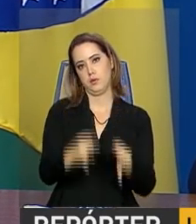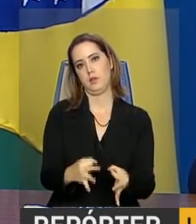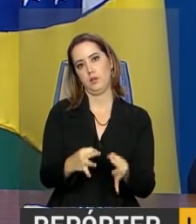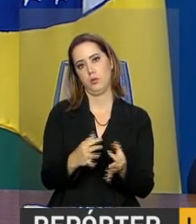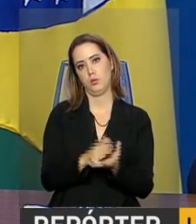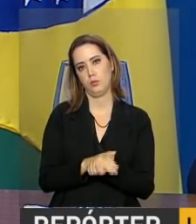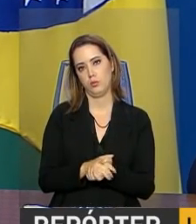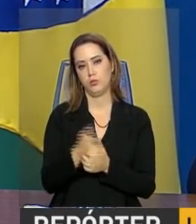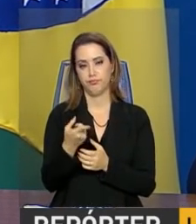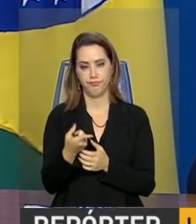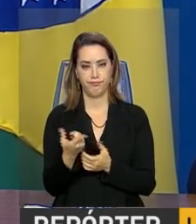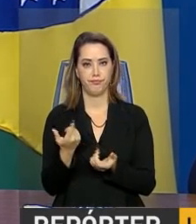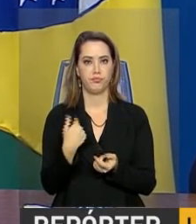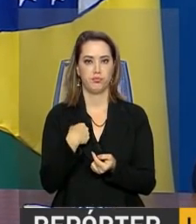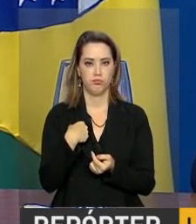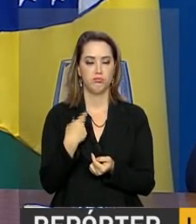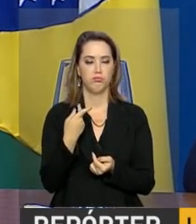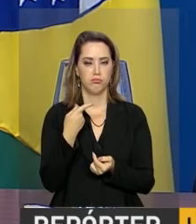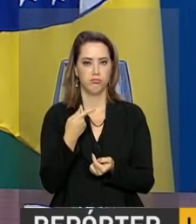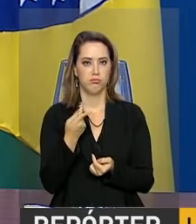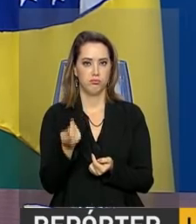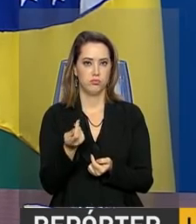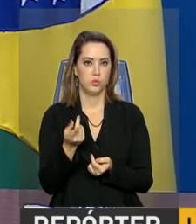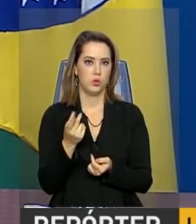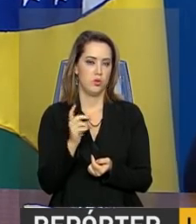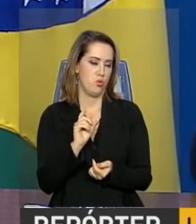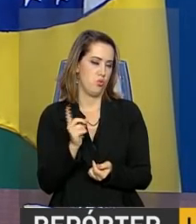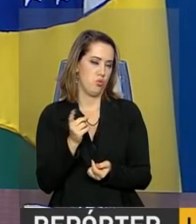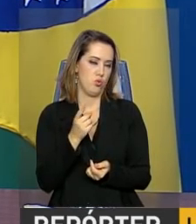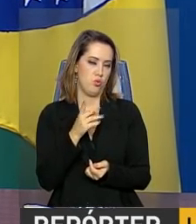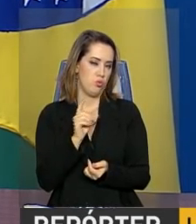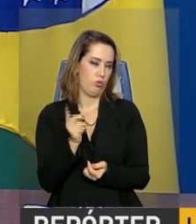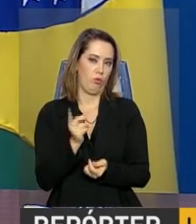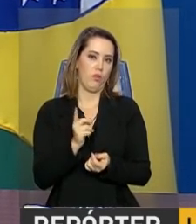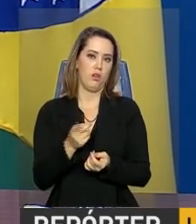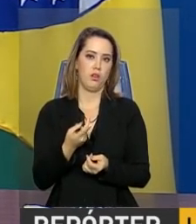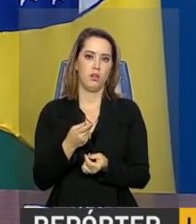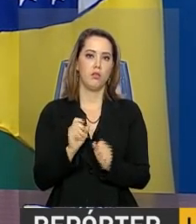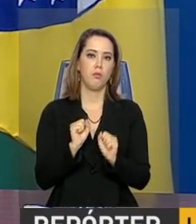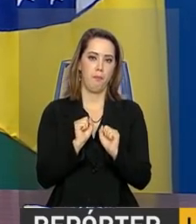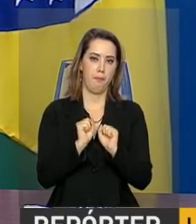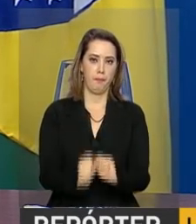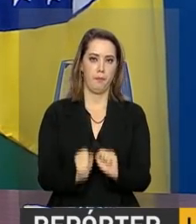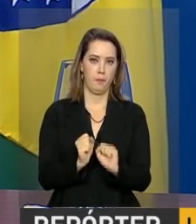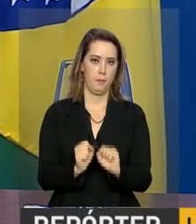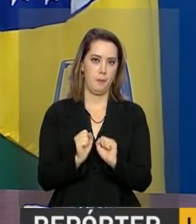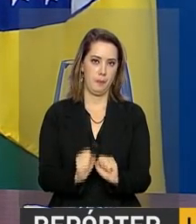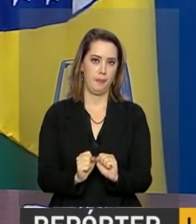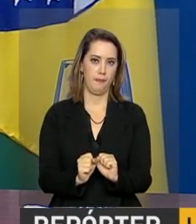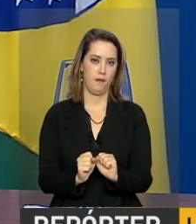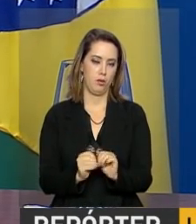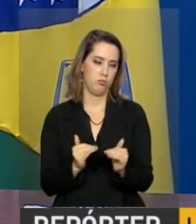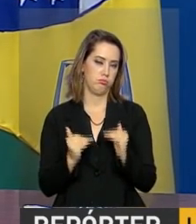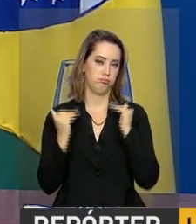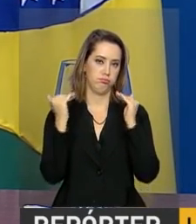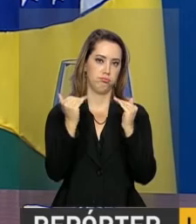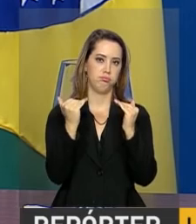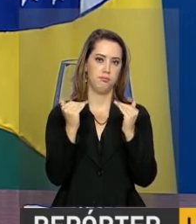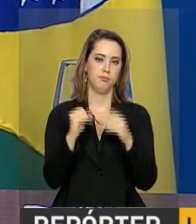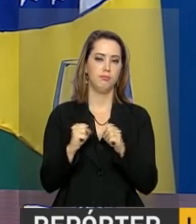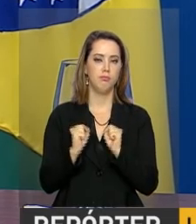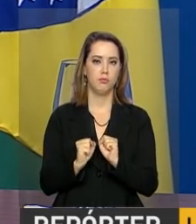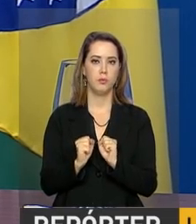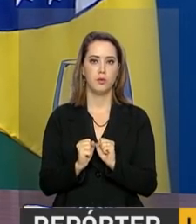resumo, ah, o que eu apenas não descartei é a hipótese de soberanamente